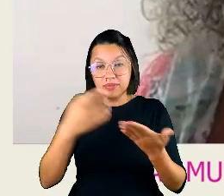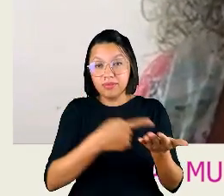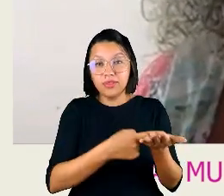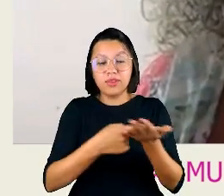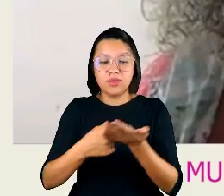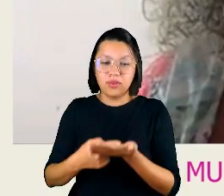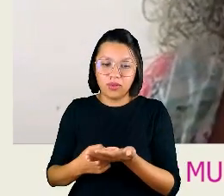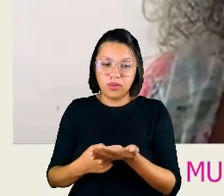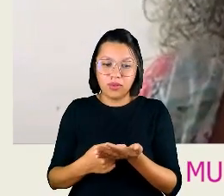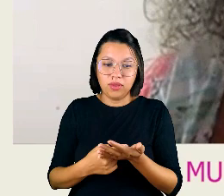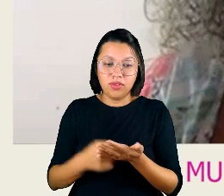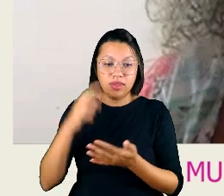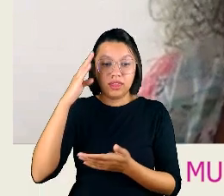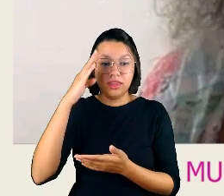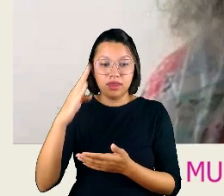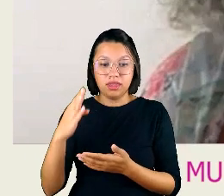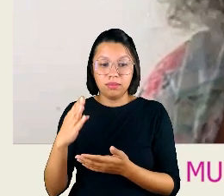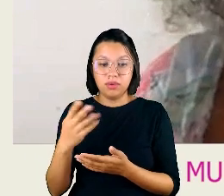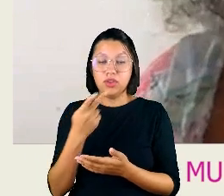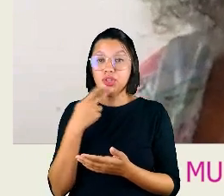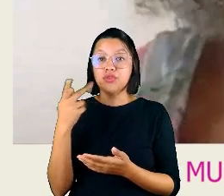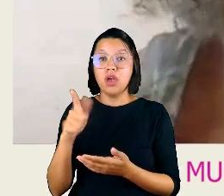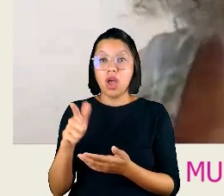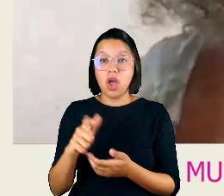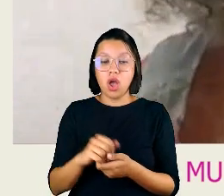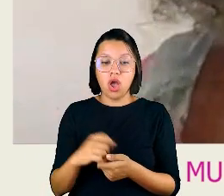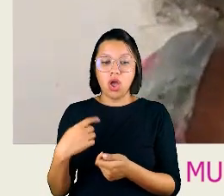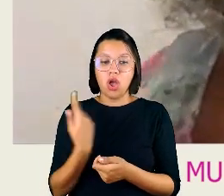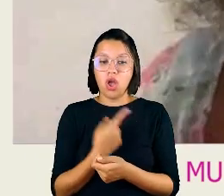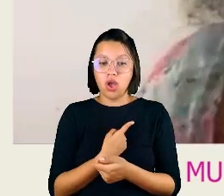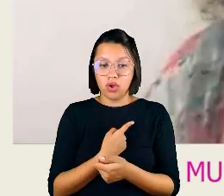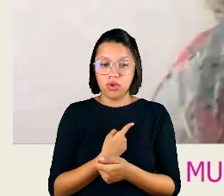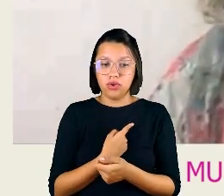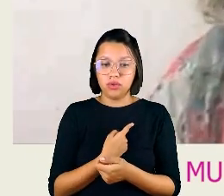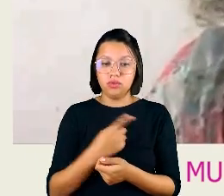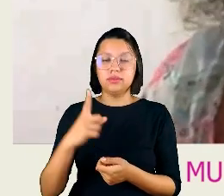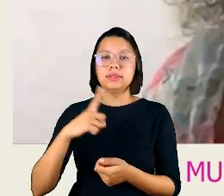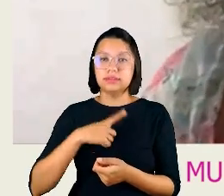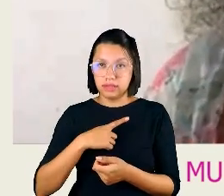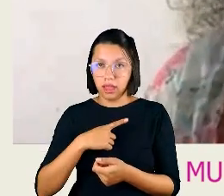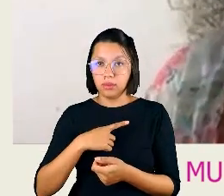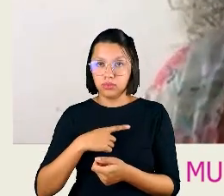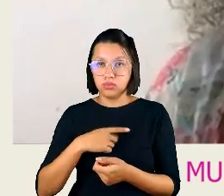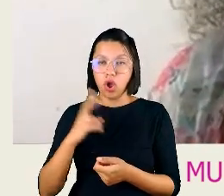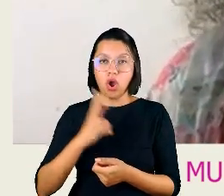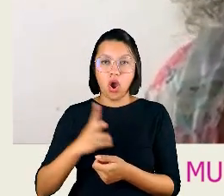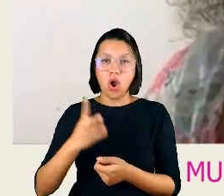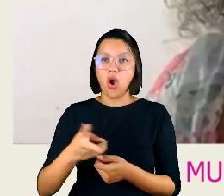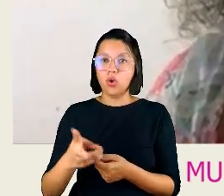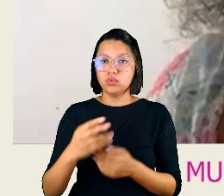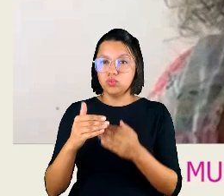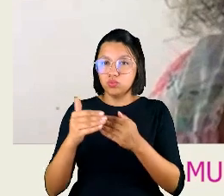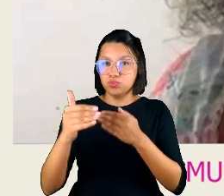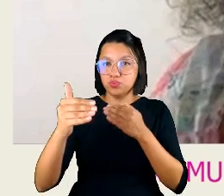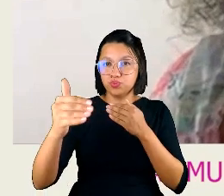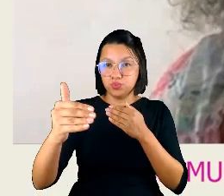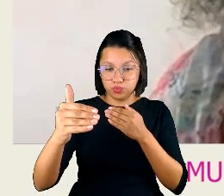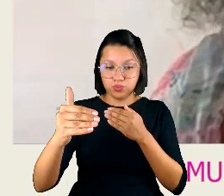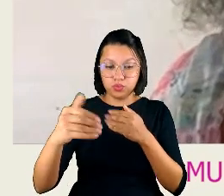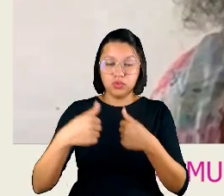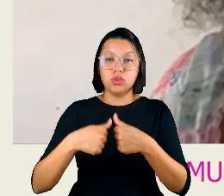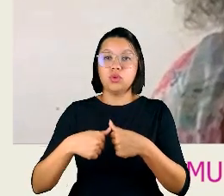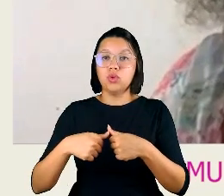principalmente, reiterar que nós temos que continuar avançando e manter aquilo que